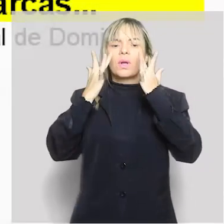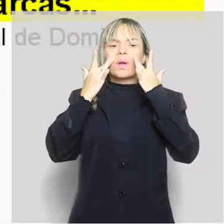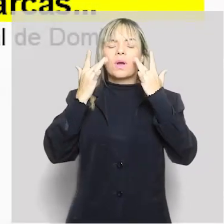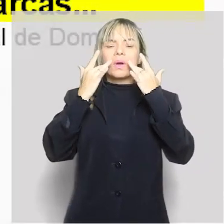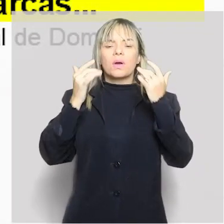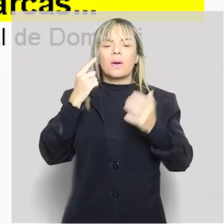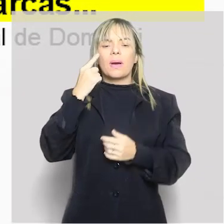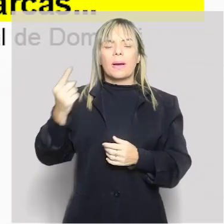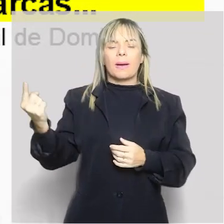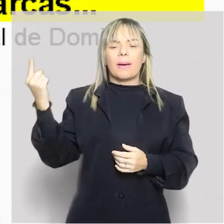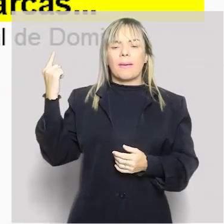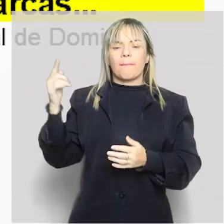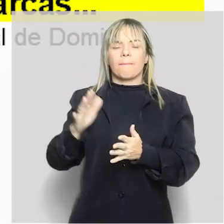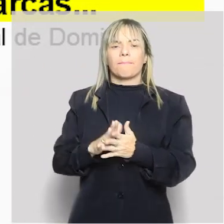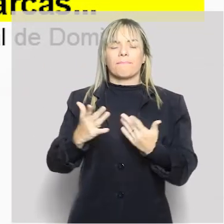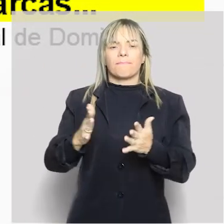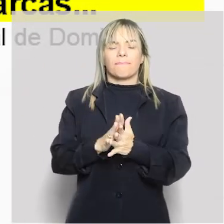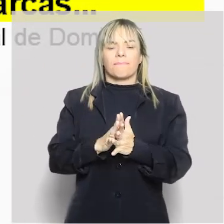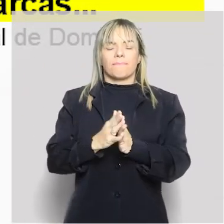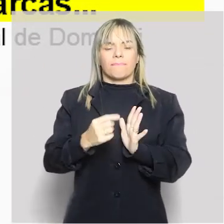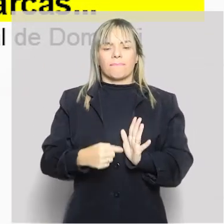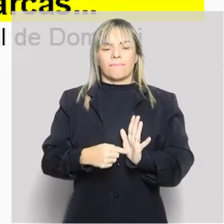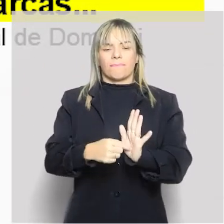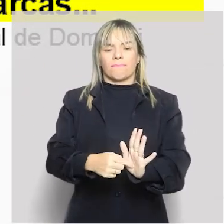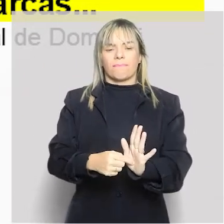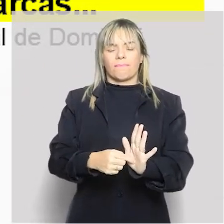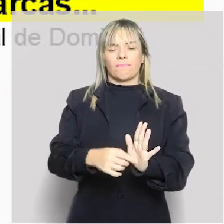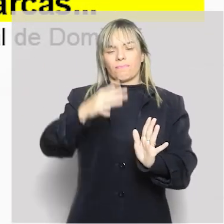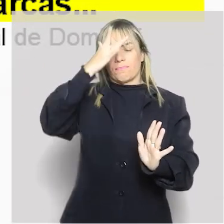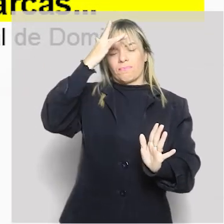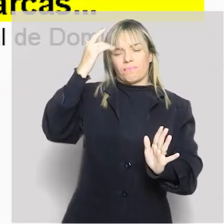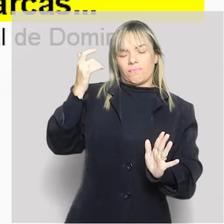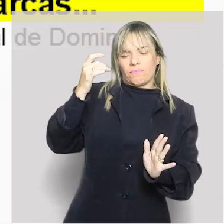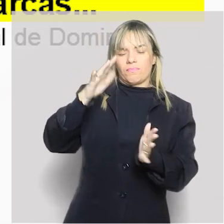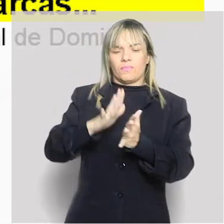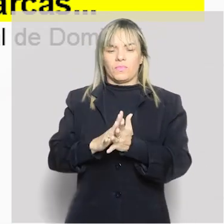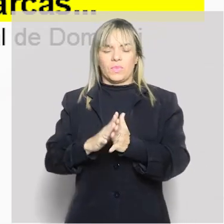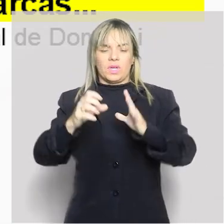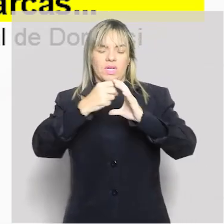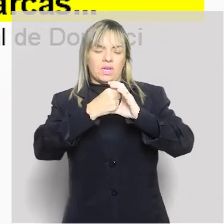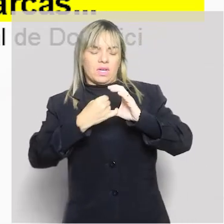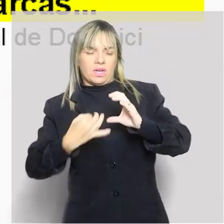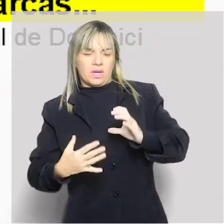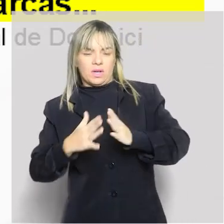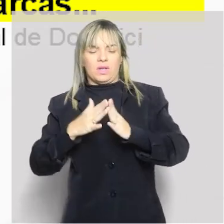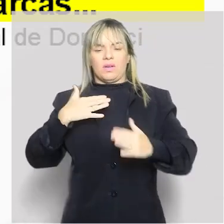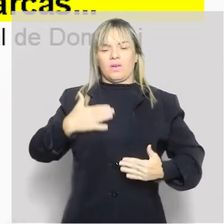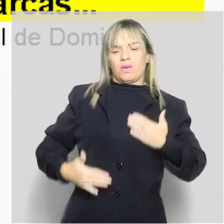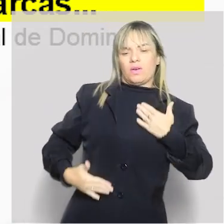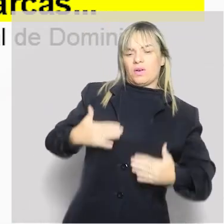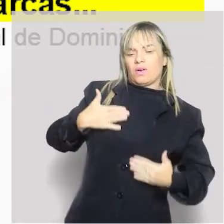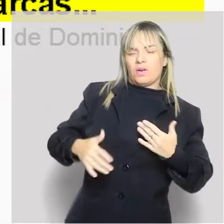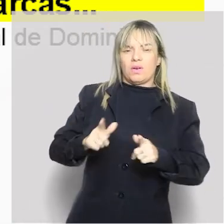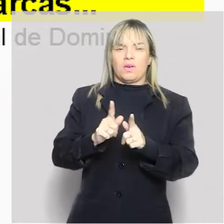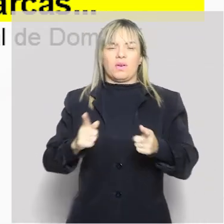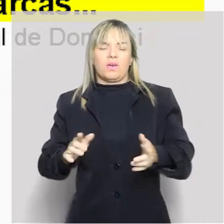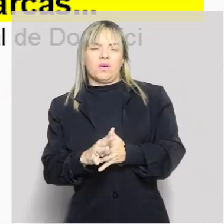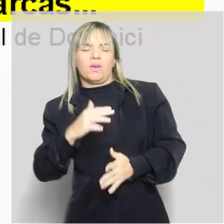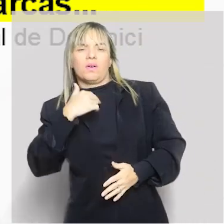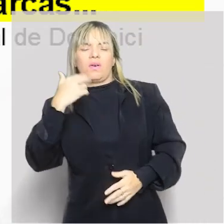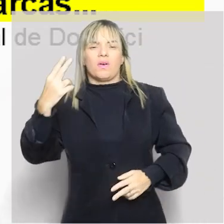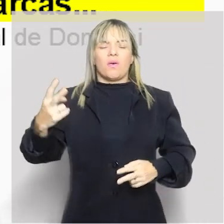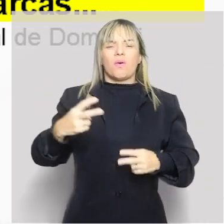né? Aqui a gente trabalha personagem, corpo, caracterização, luz, voz,